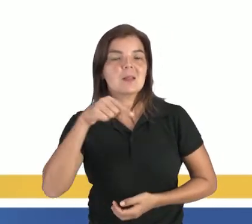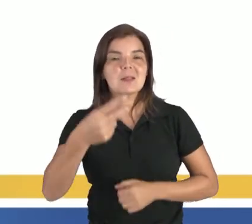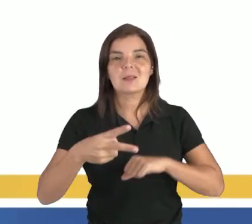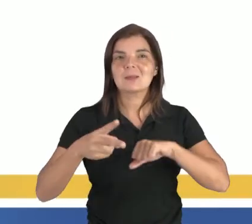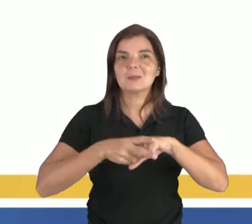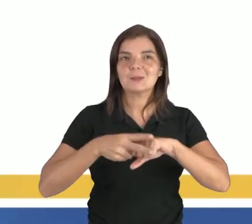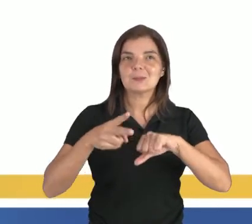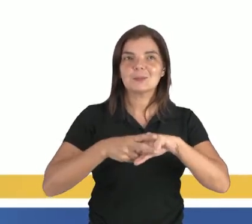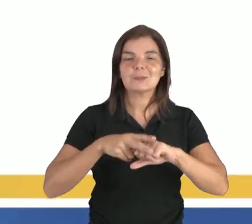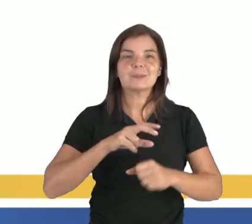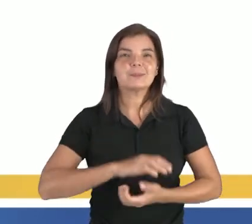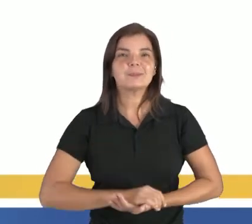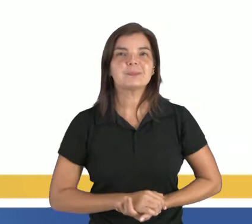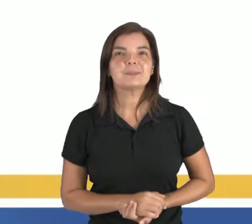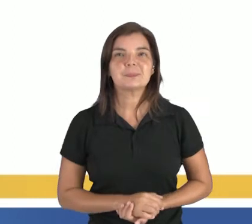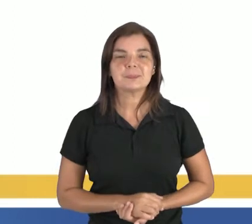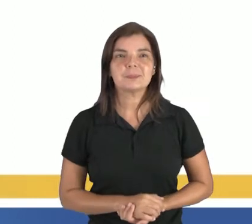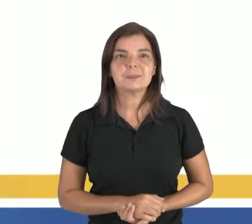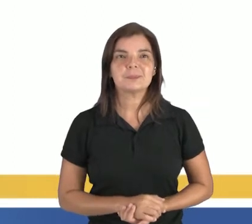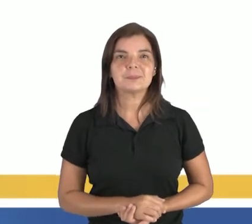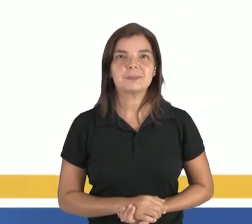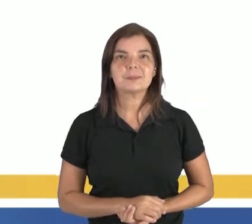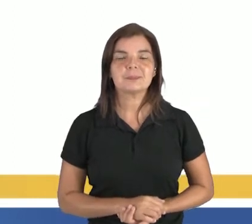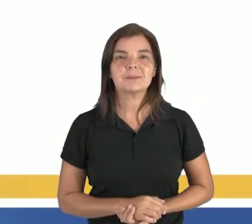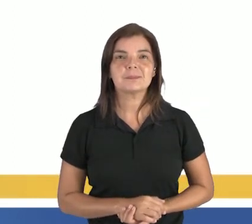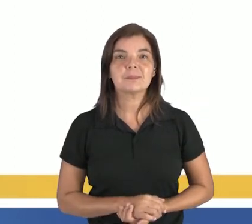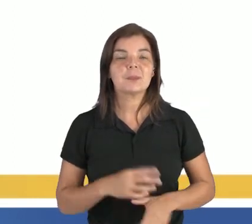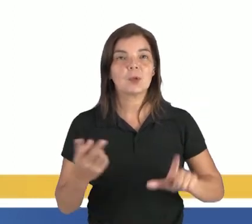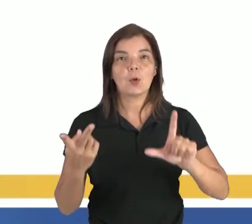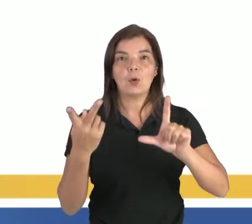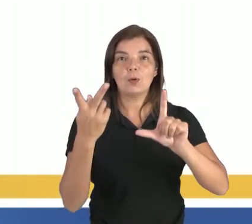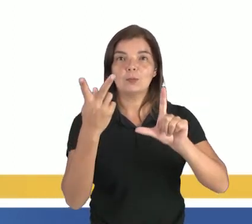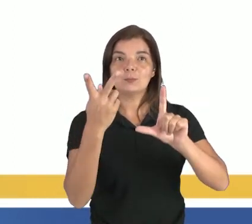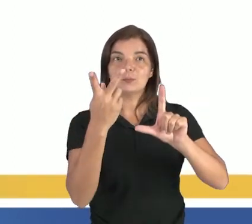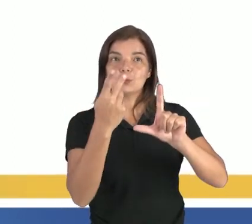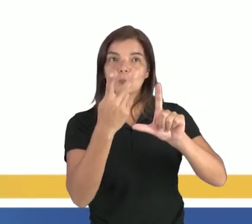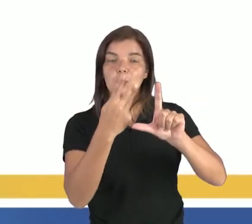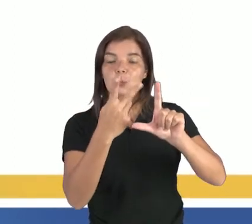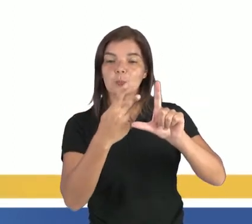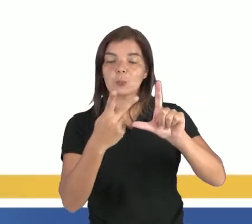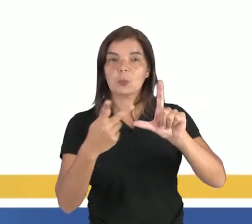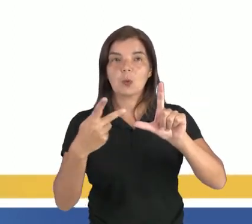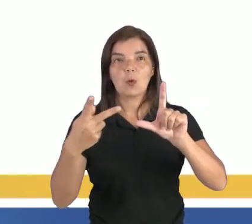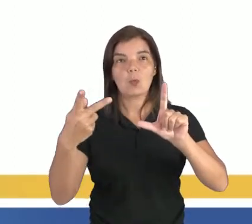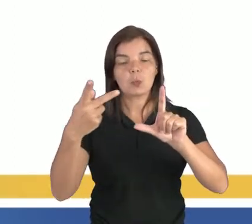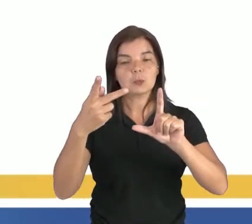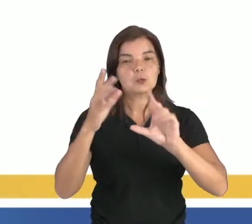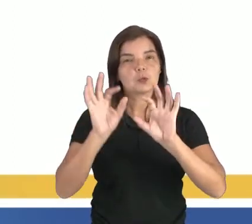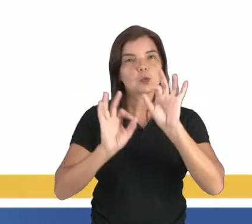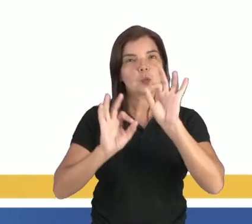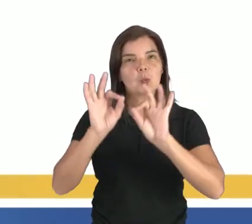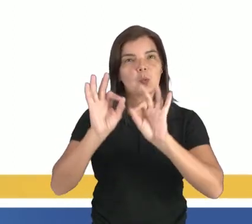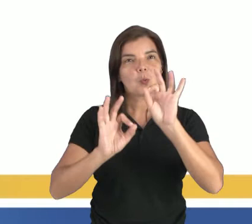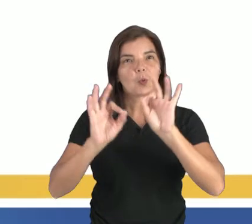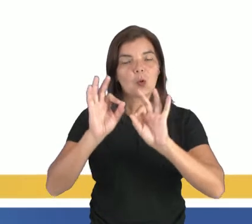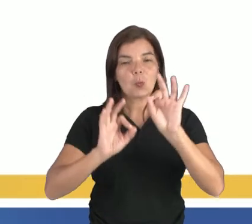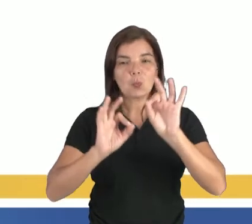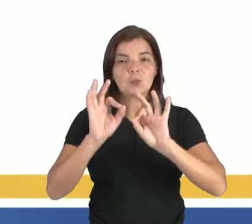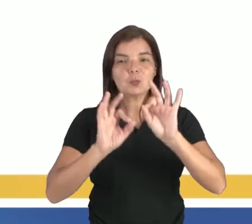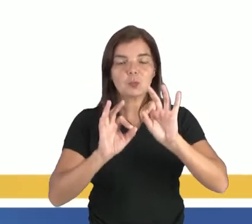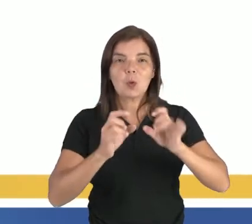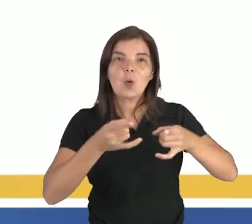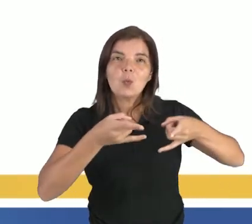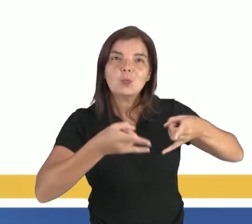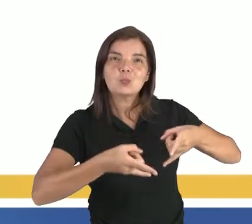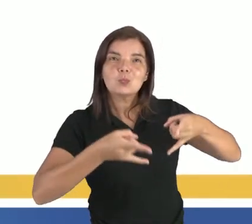é depois do verbo. The artist organized the entire room quickly. O artista